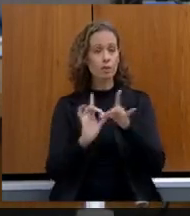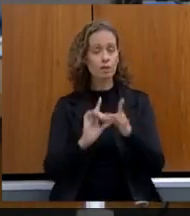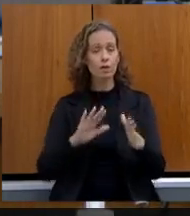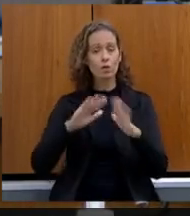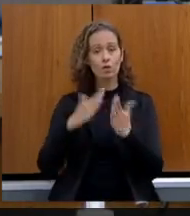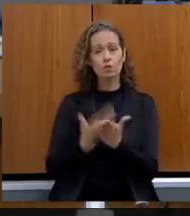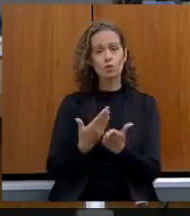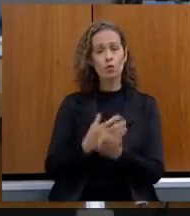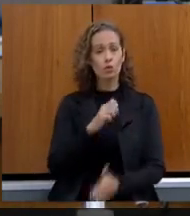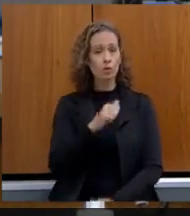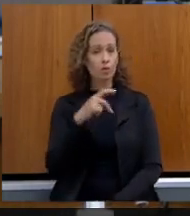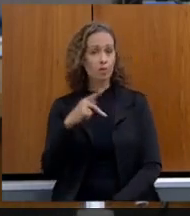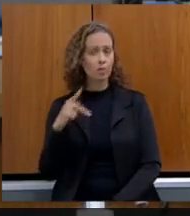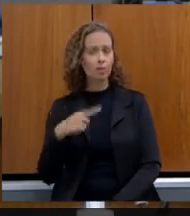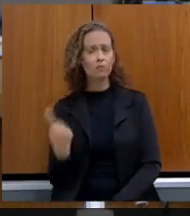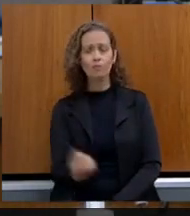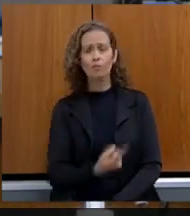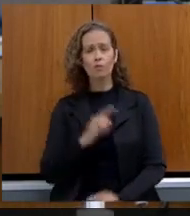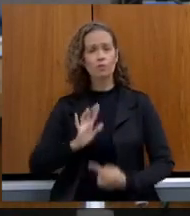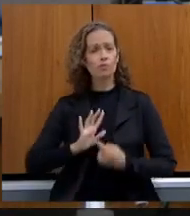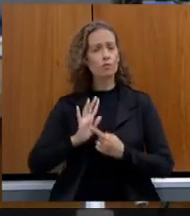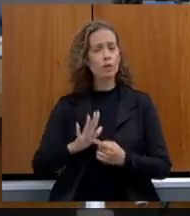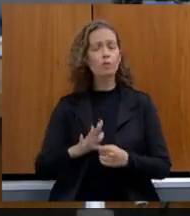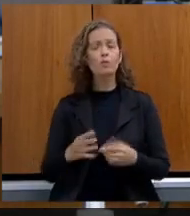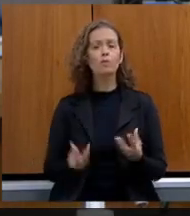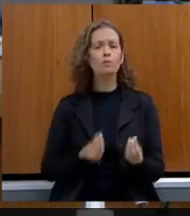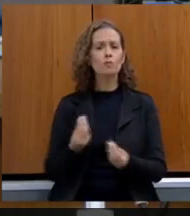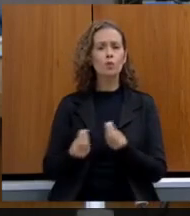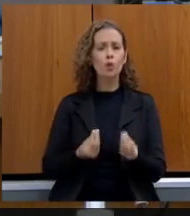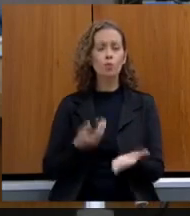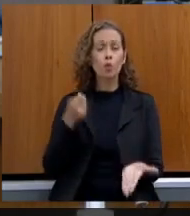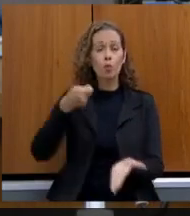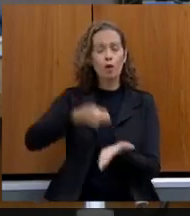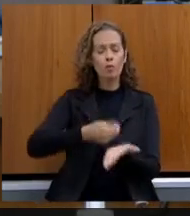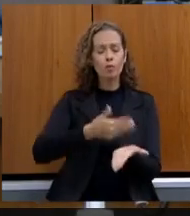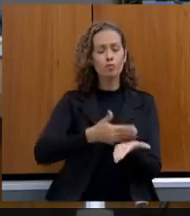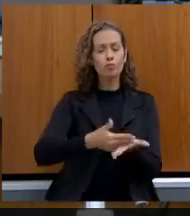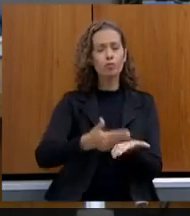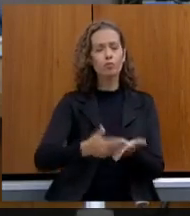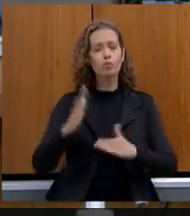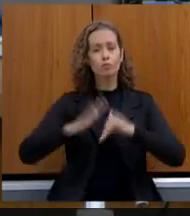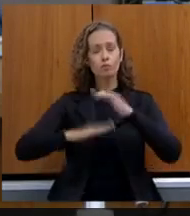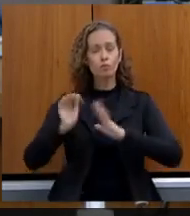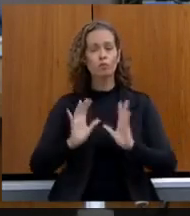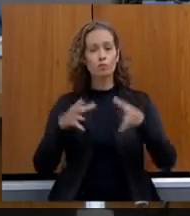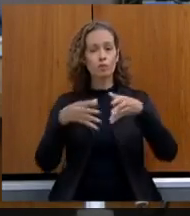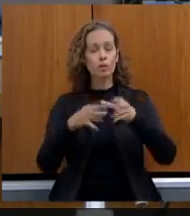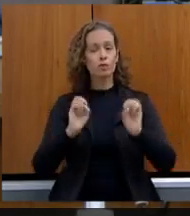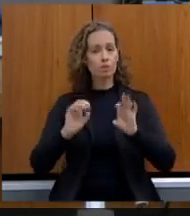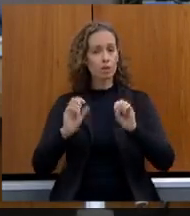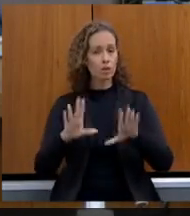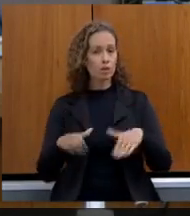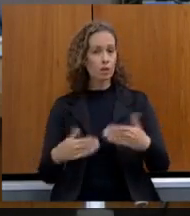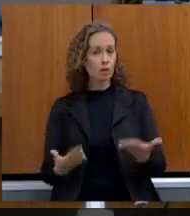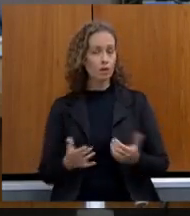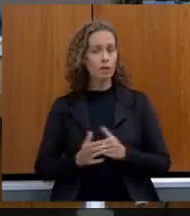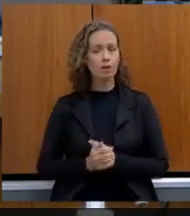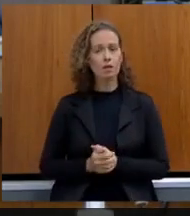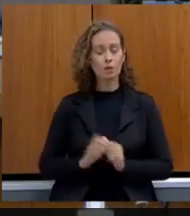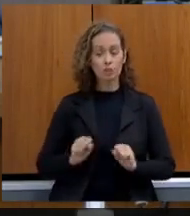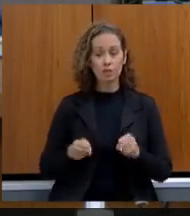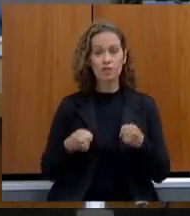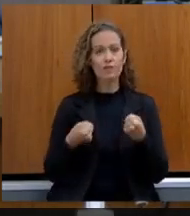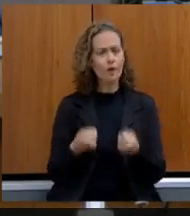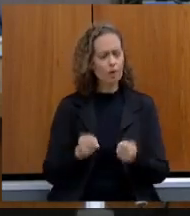o aplicativo a gente tá falando do financiamento dessa navegação dos profissionais da educação ou seja não se